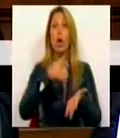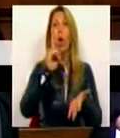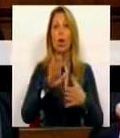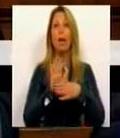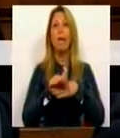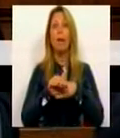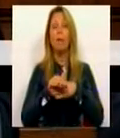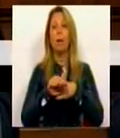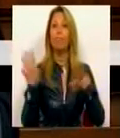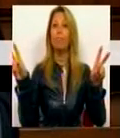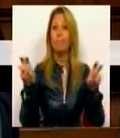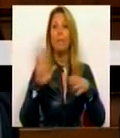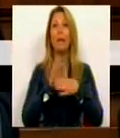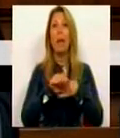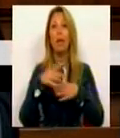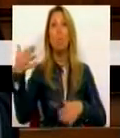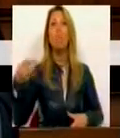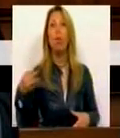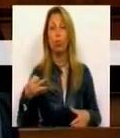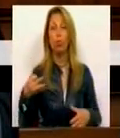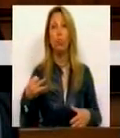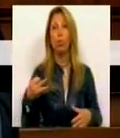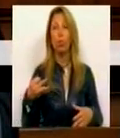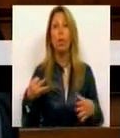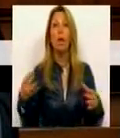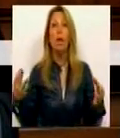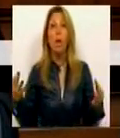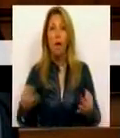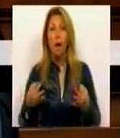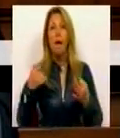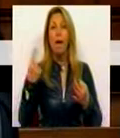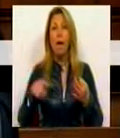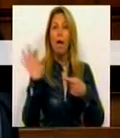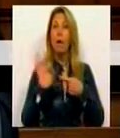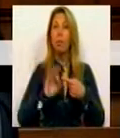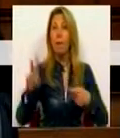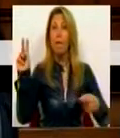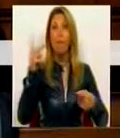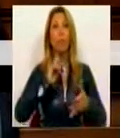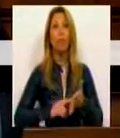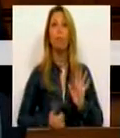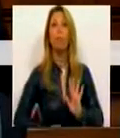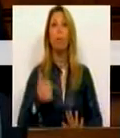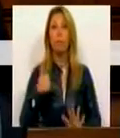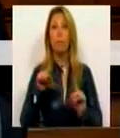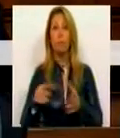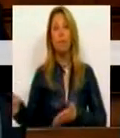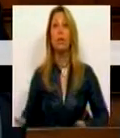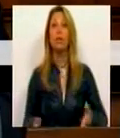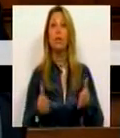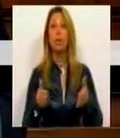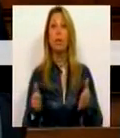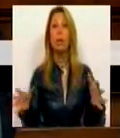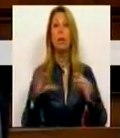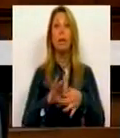Porto, onde se insistiu essencialmente em dois aspectos fundamentais. A estratégia da